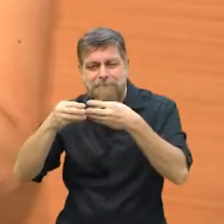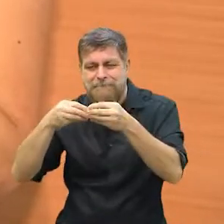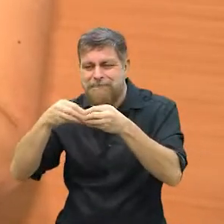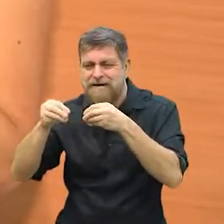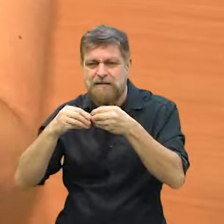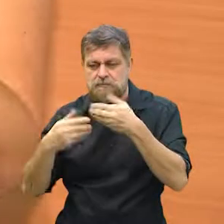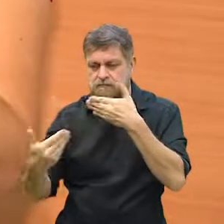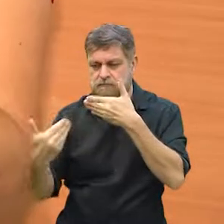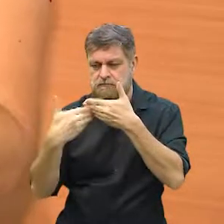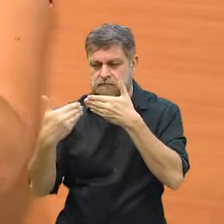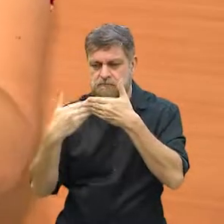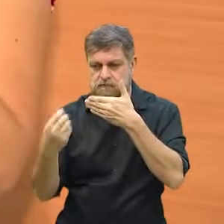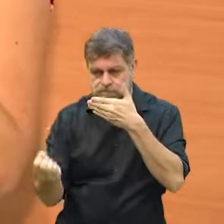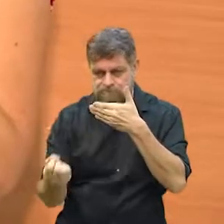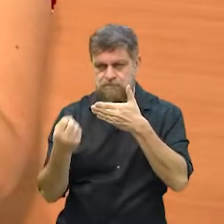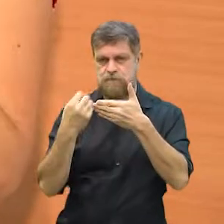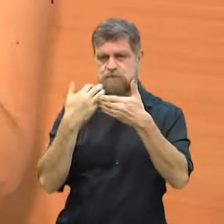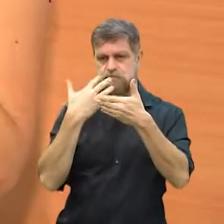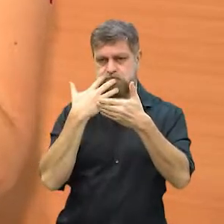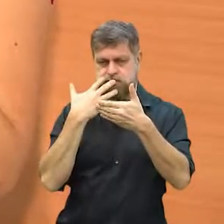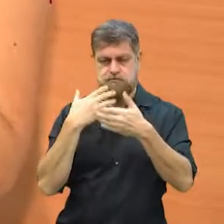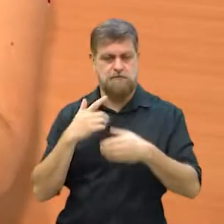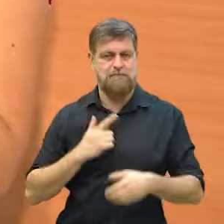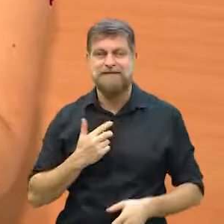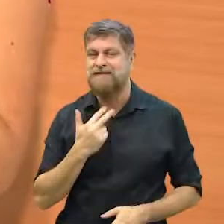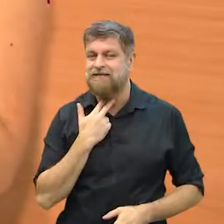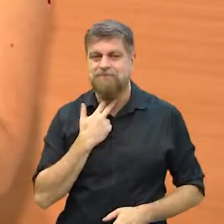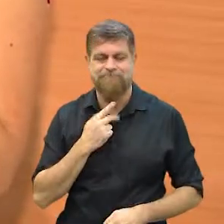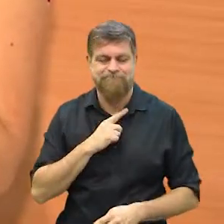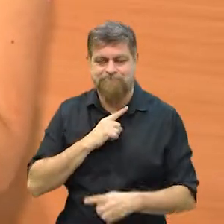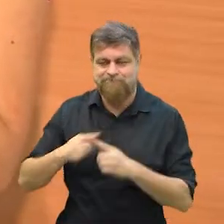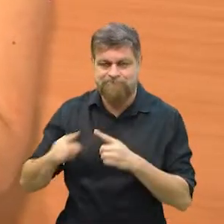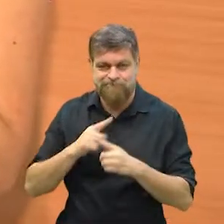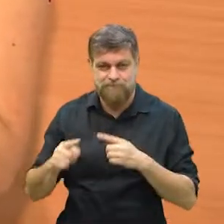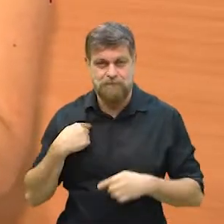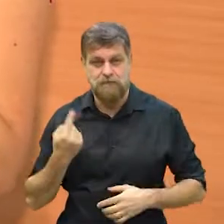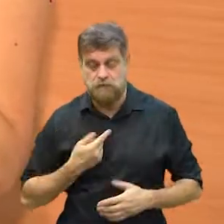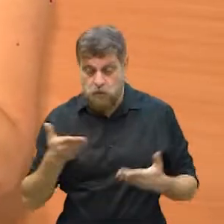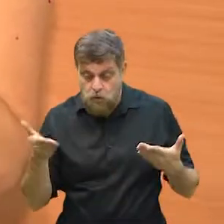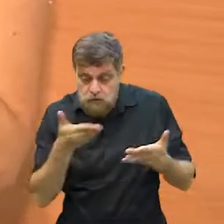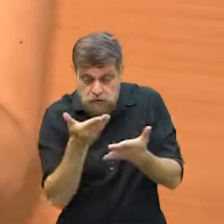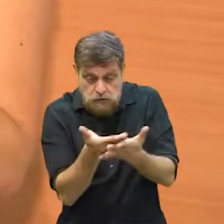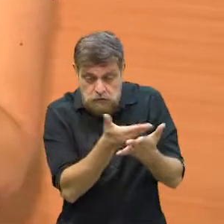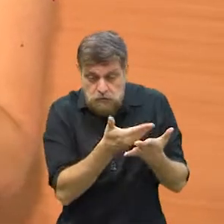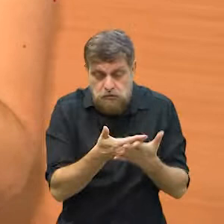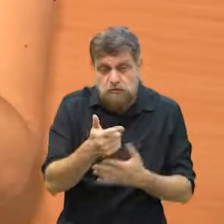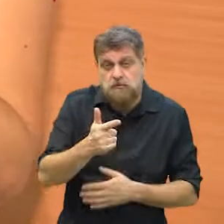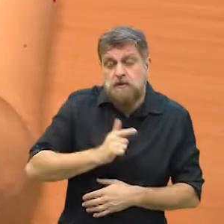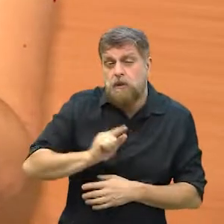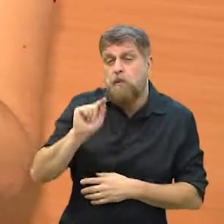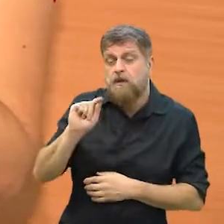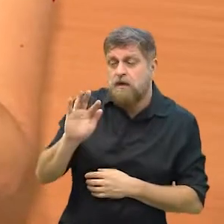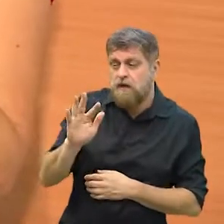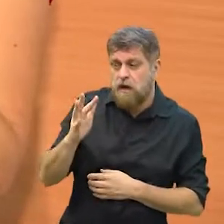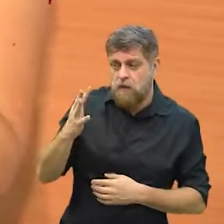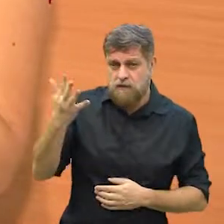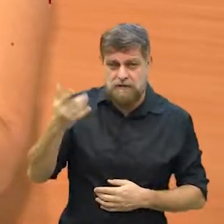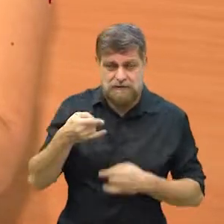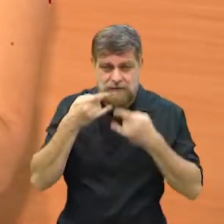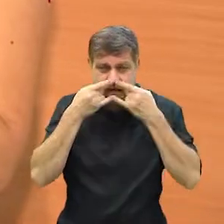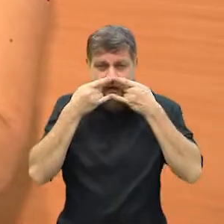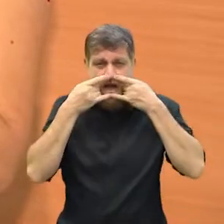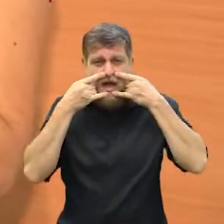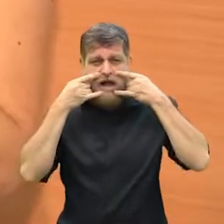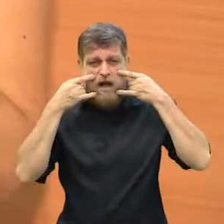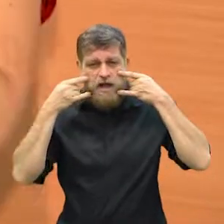ela é insuficiente para conter a disseminação, né? Hoje já se tem estudos que, de fato,